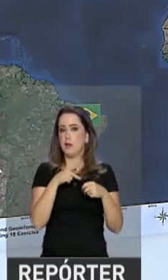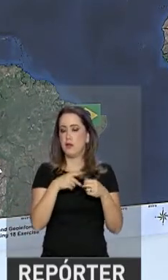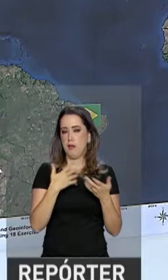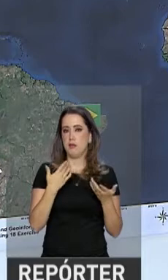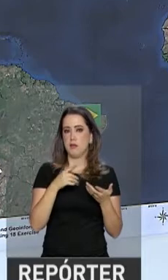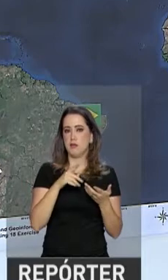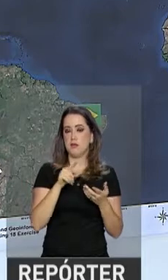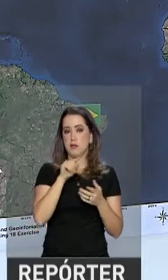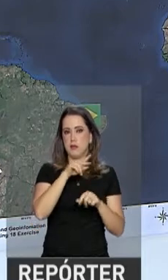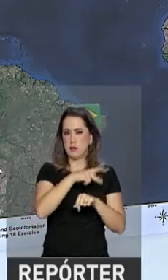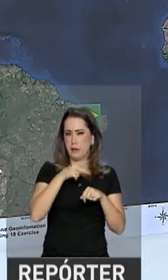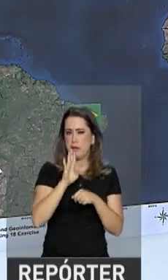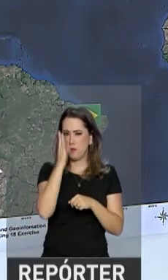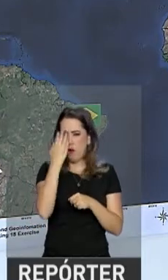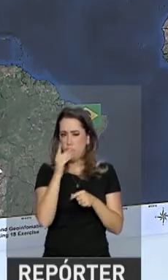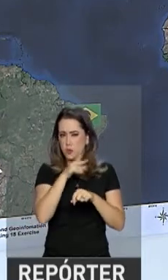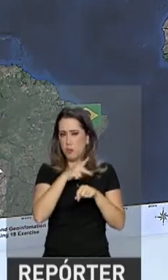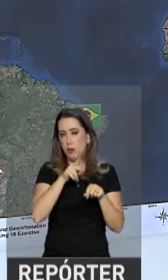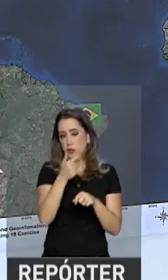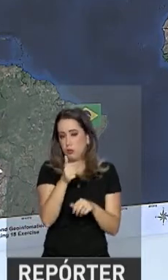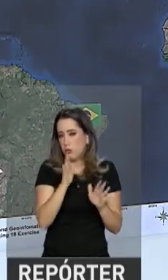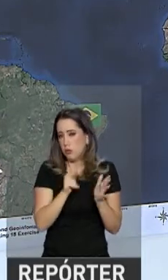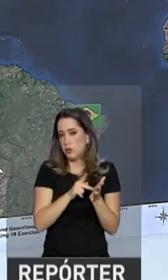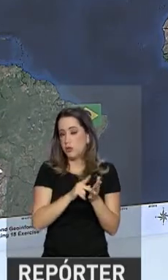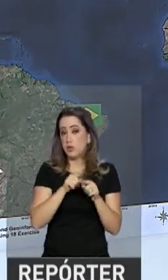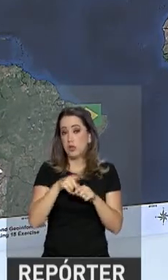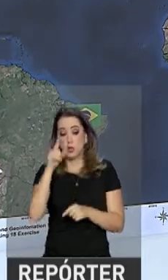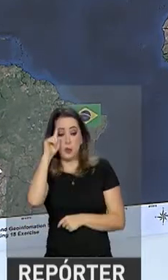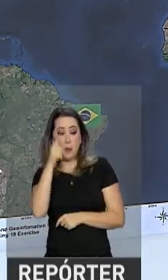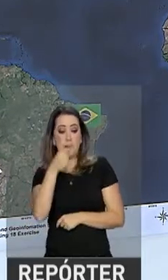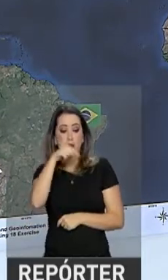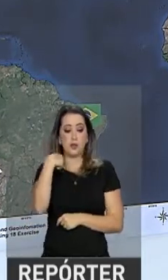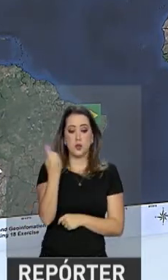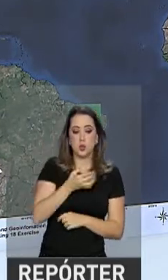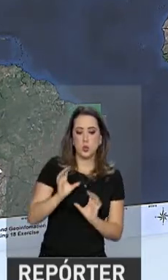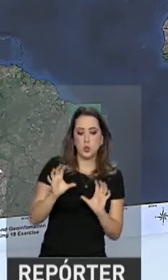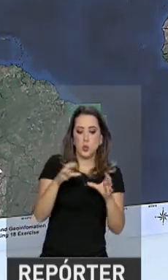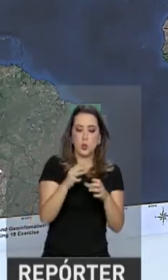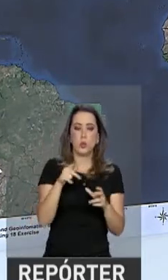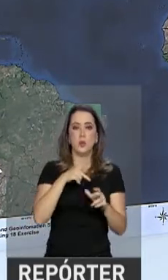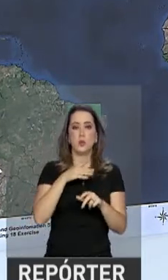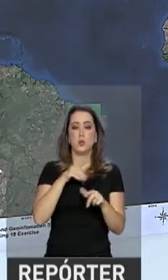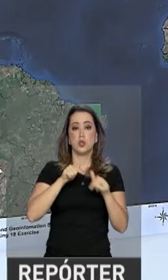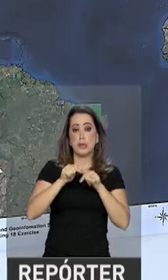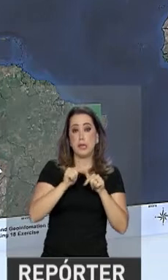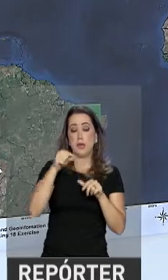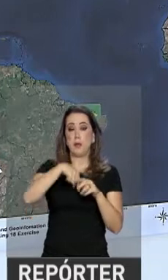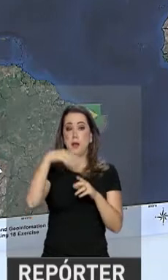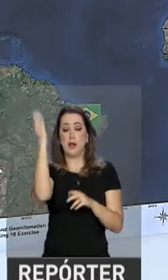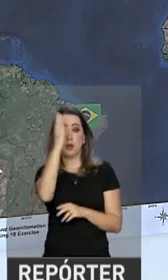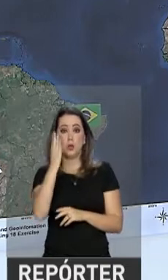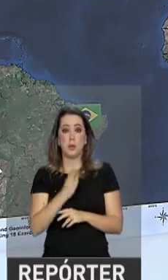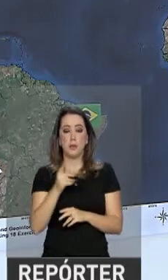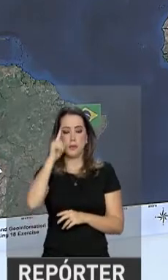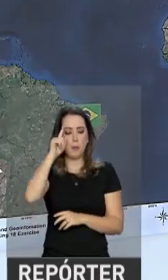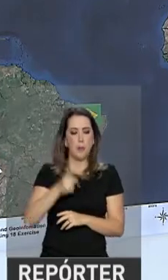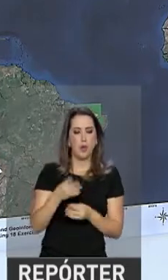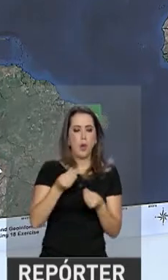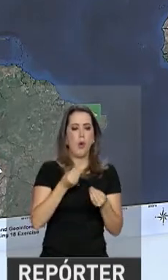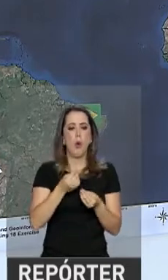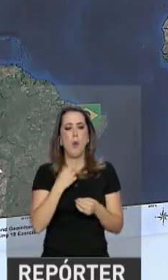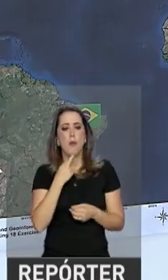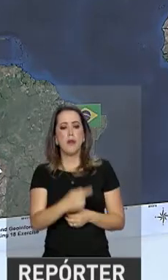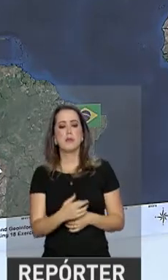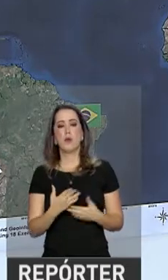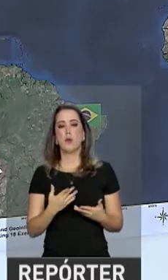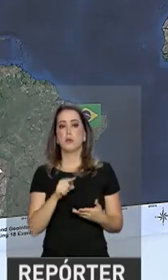solução, ou esse caminho para chegar à solução, aqui para o nosso sítio do Brasil. E isso é feito através de um